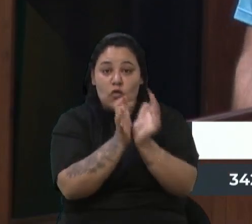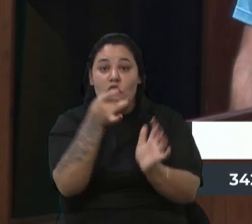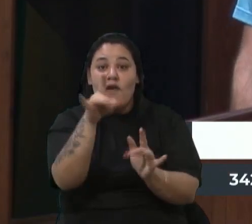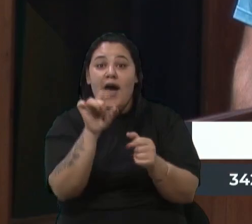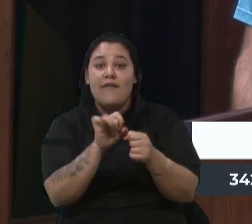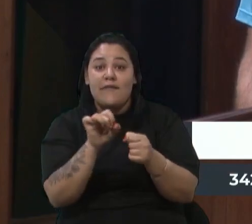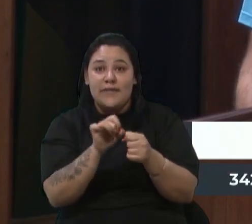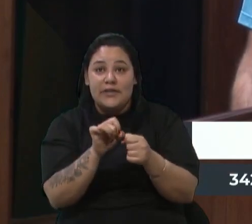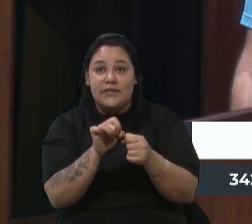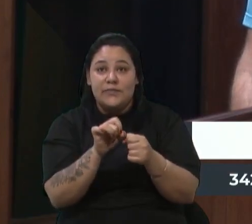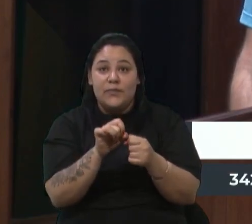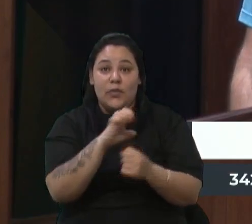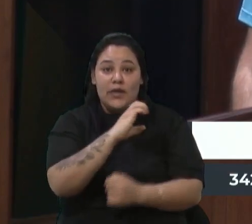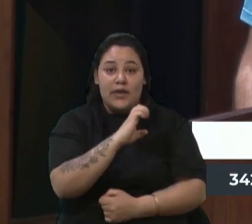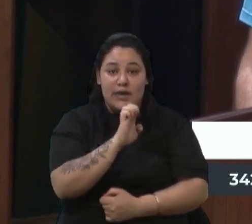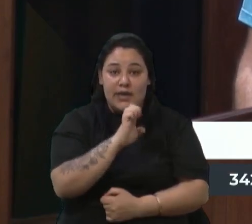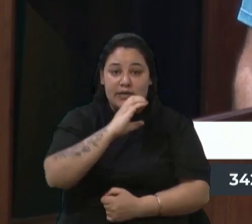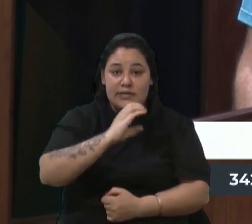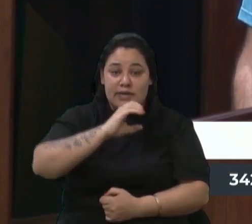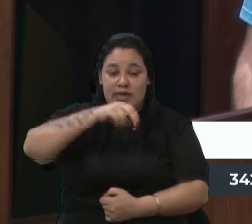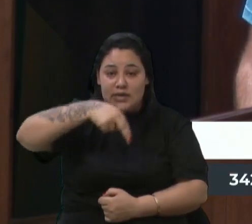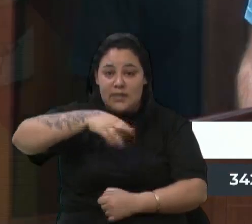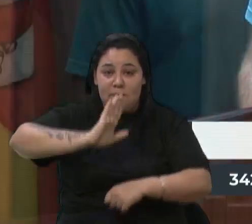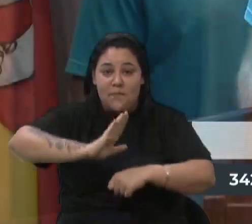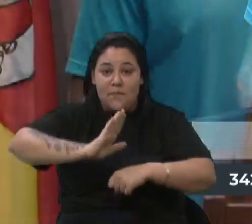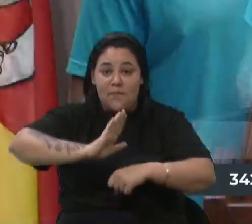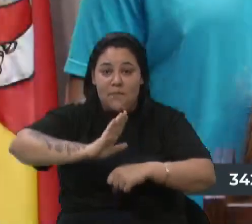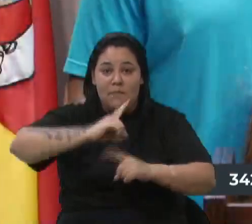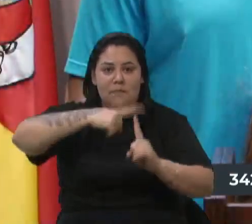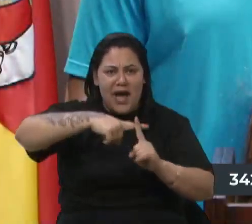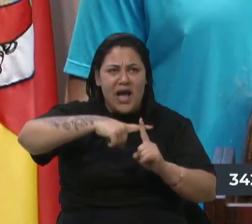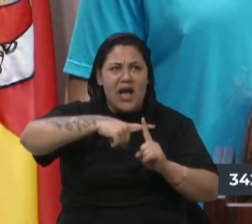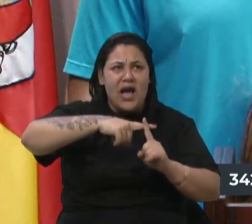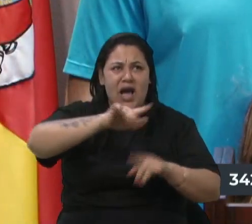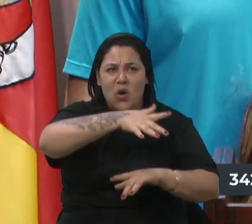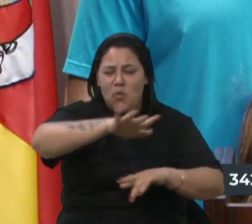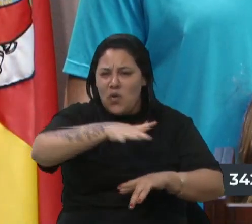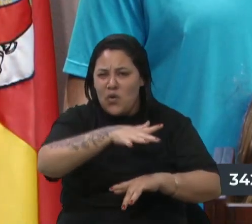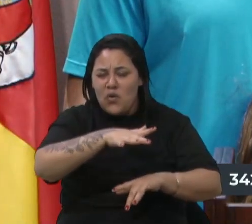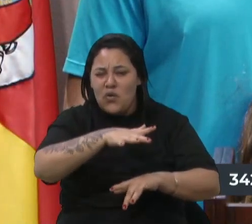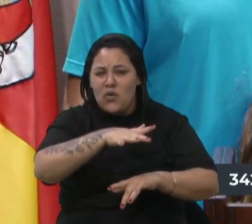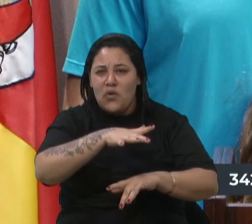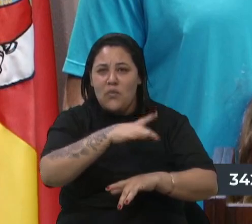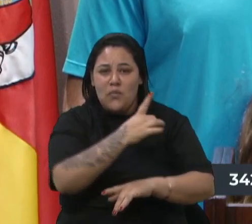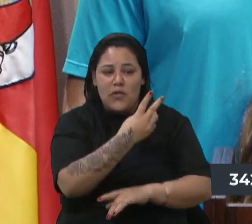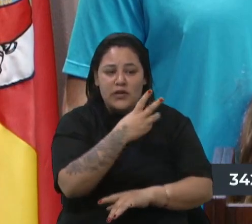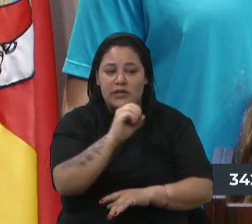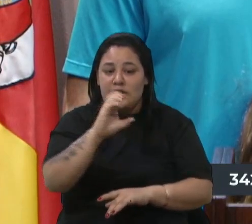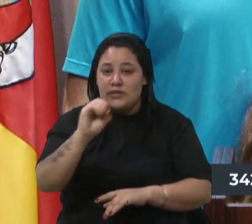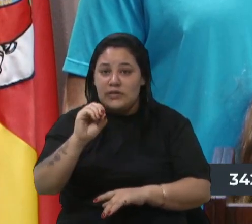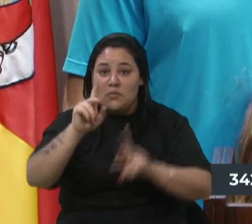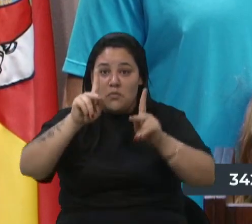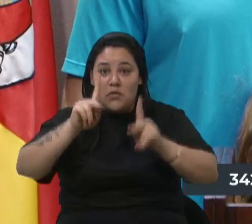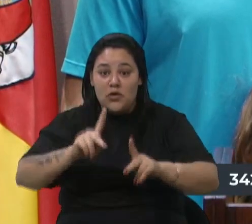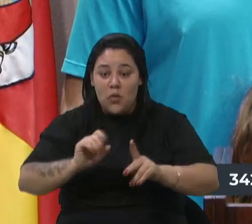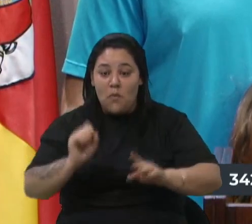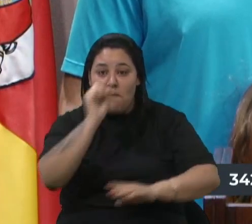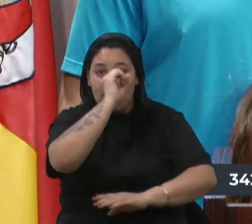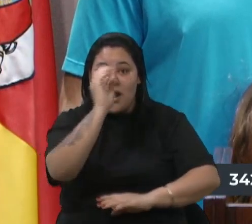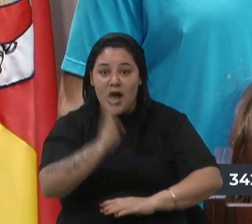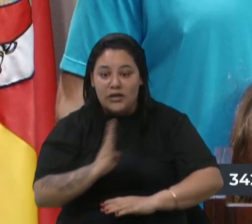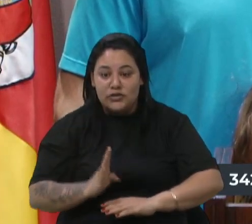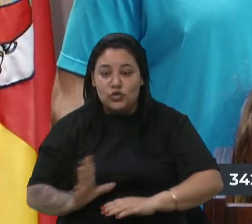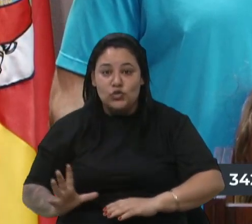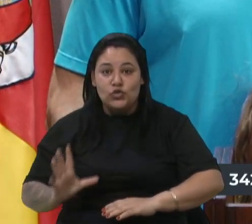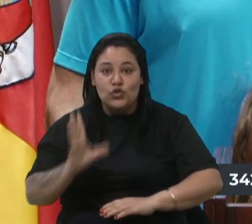o ECN. Vão ser mais de 1.300 pessoas do Brasil inteiro que estarão chegando em Caxias do Sul para